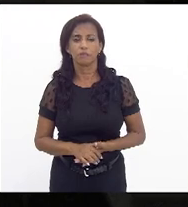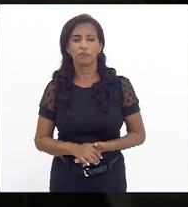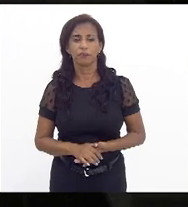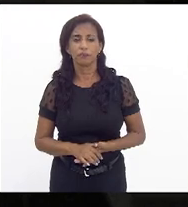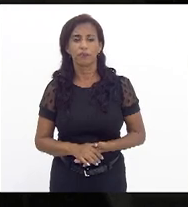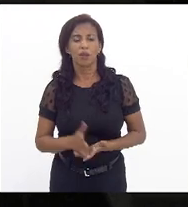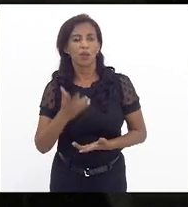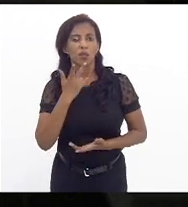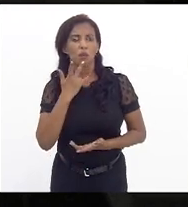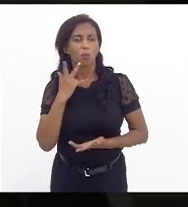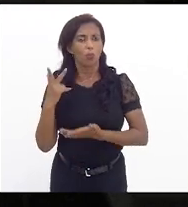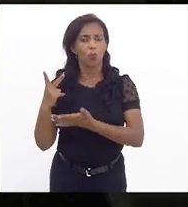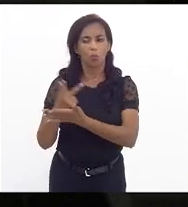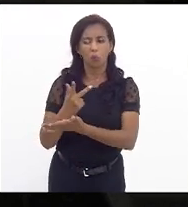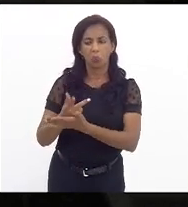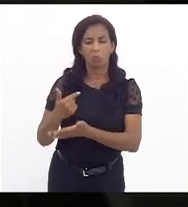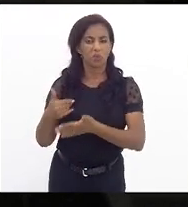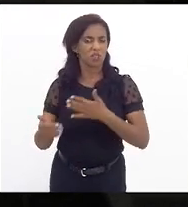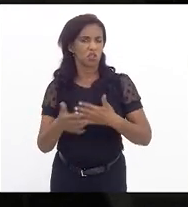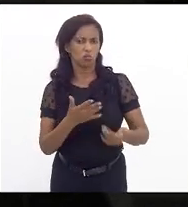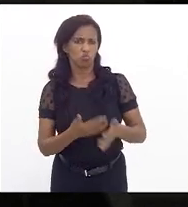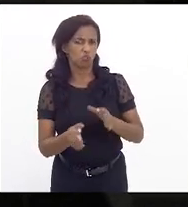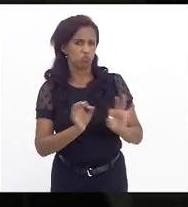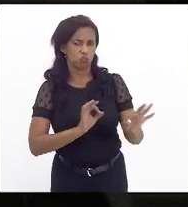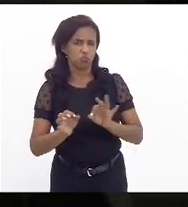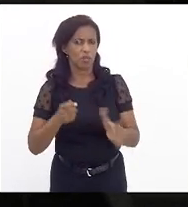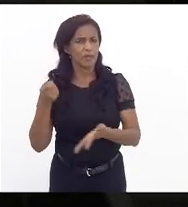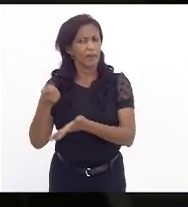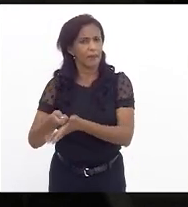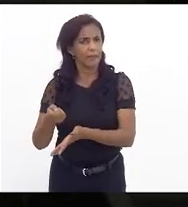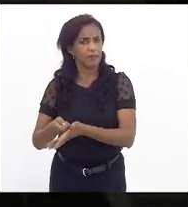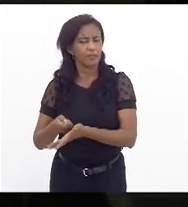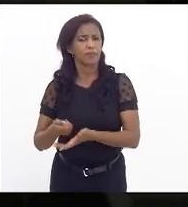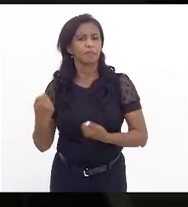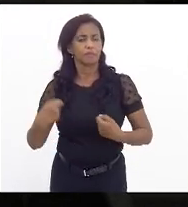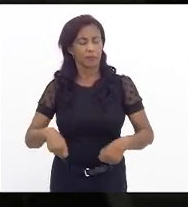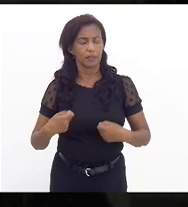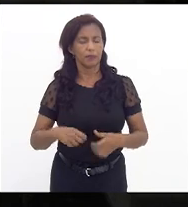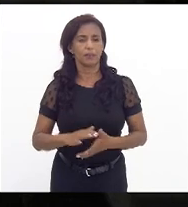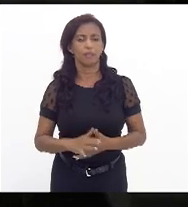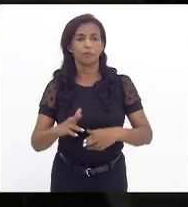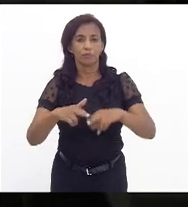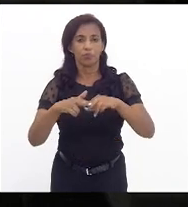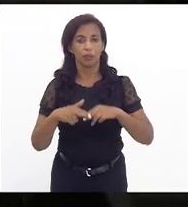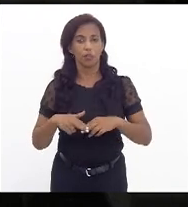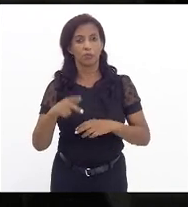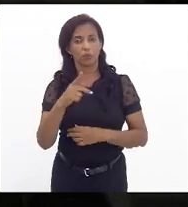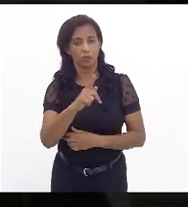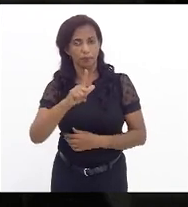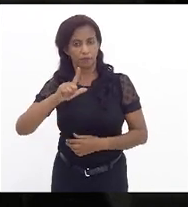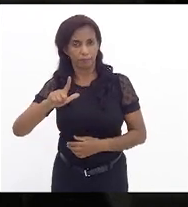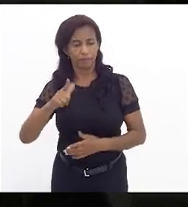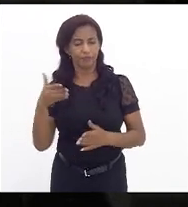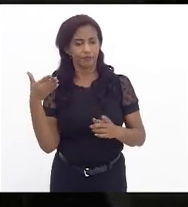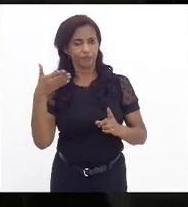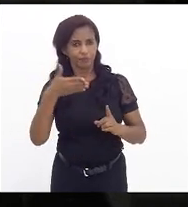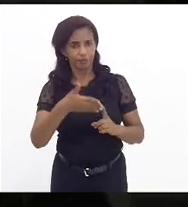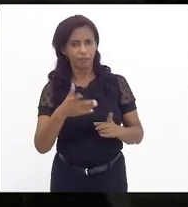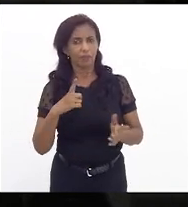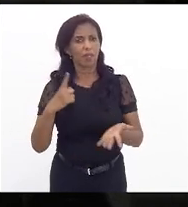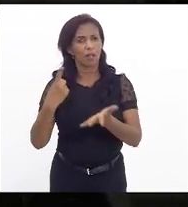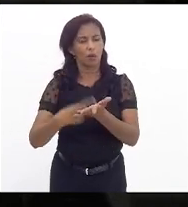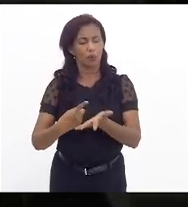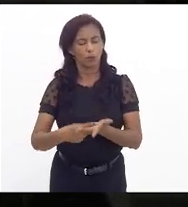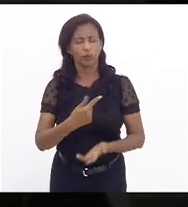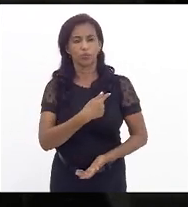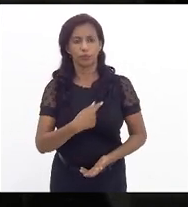de afogadilho, não pode ser a sorrelfa, não pode ser sem garantir a reflexão. Por isso que o nosso projeto aponta nessa direção, tem um acordo com o